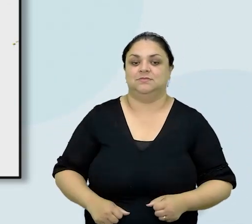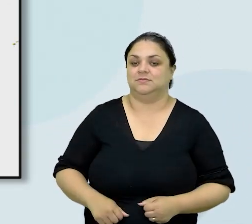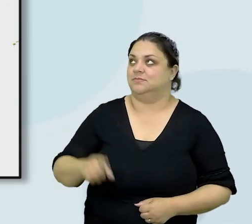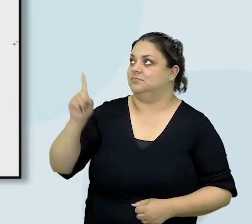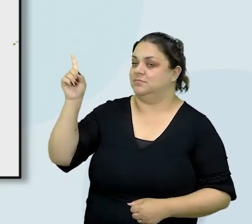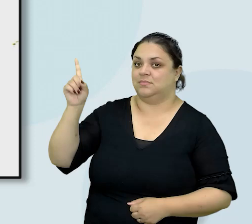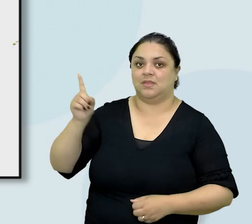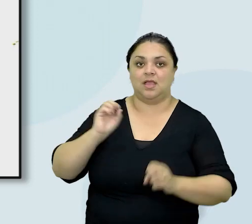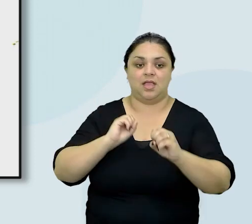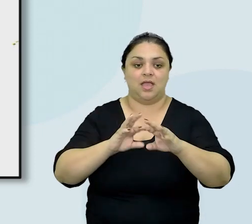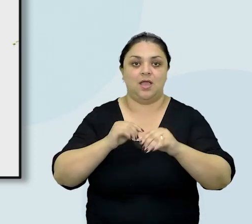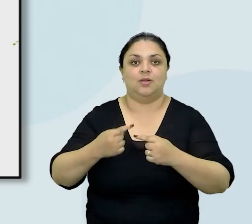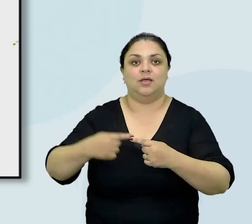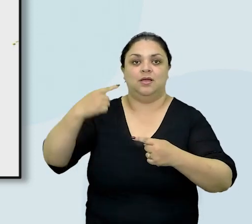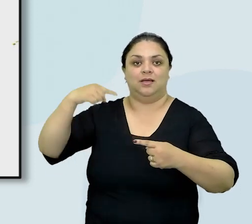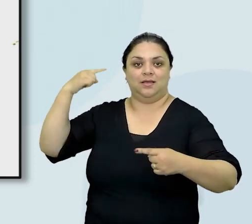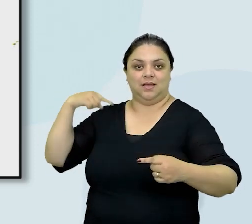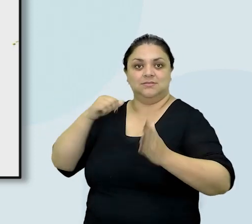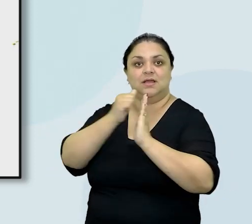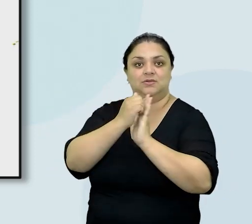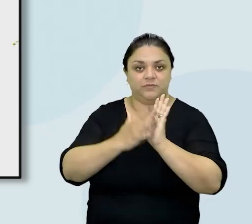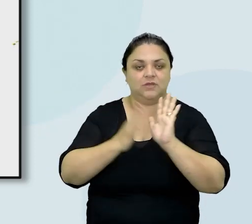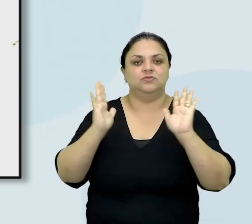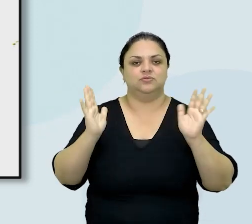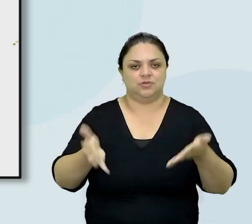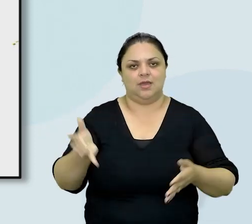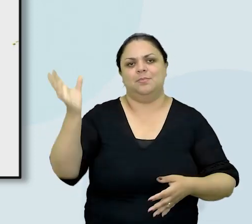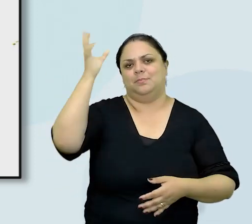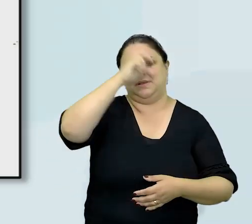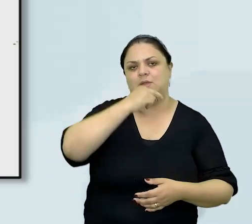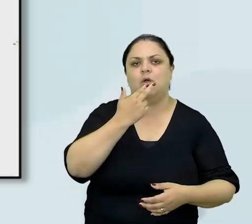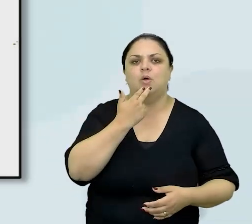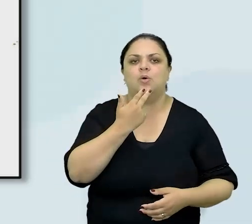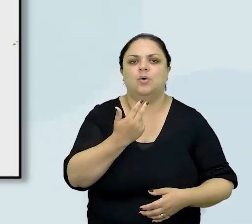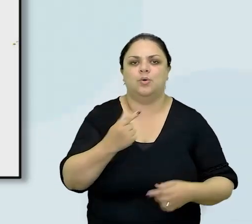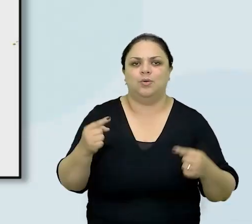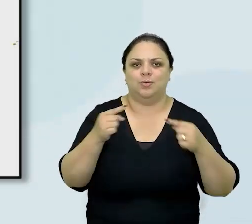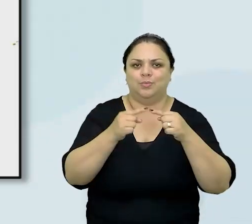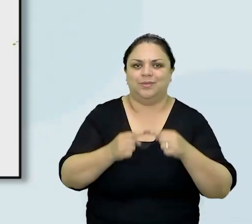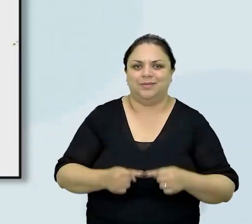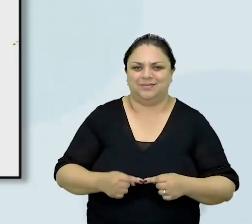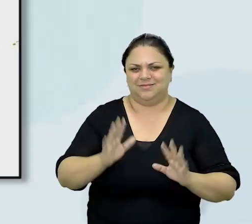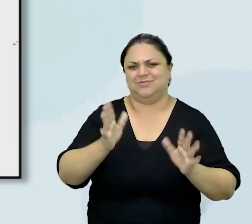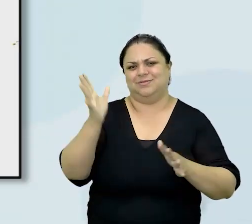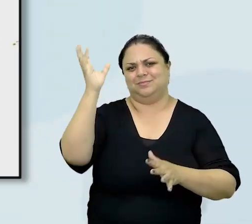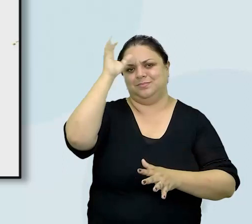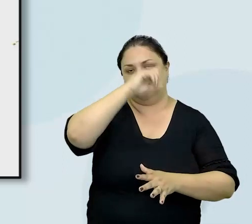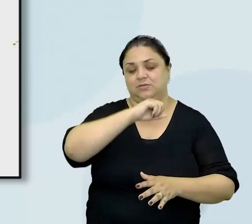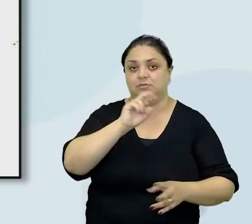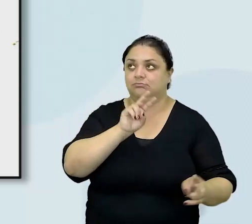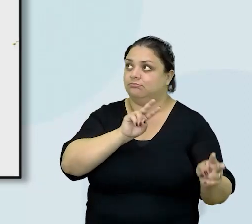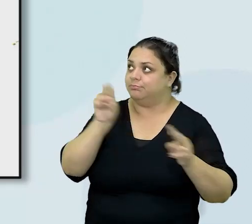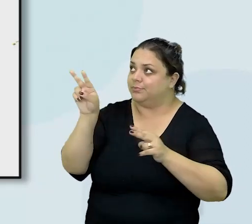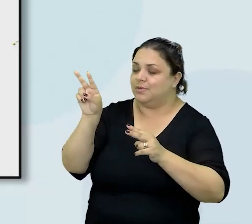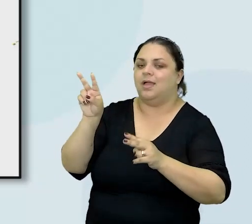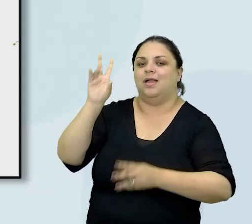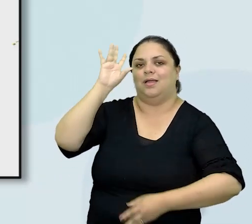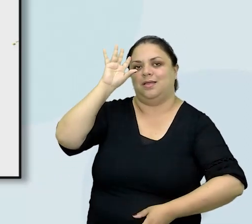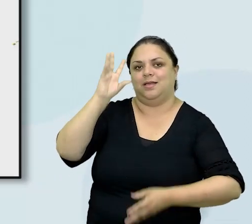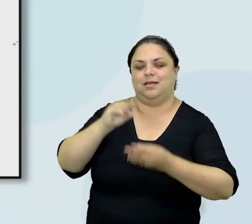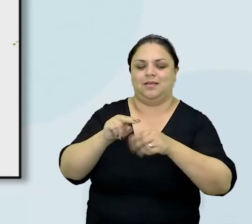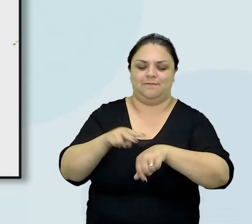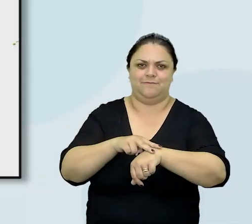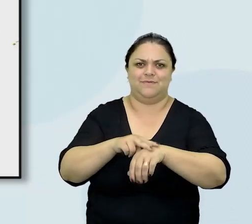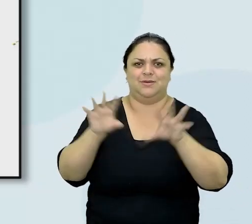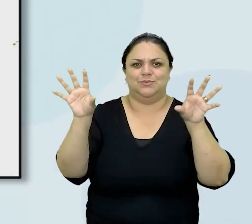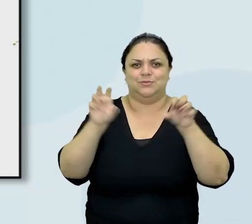aulas anteriores, nas atividades anteriores. A gente falou sobre as cores dos mapas. Então, aqui você bate o olho e sabe que o verde